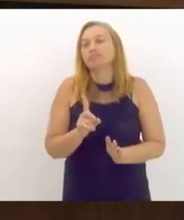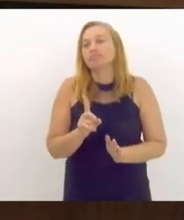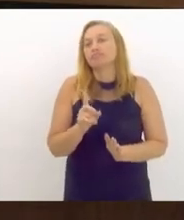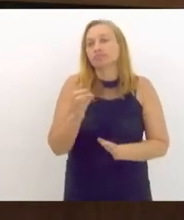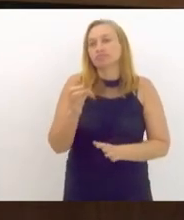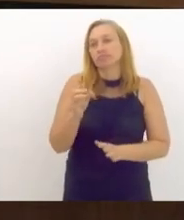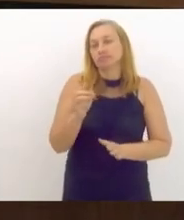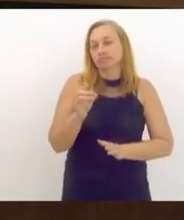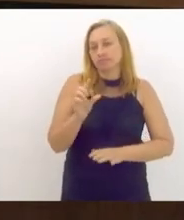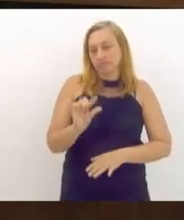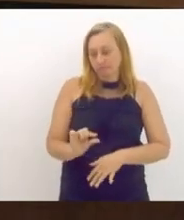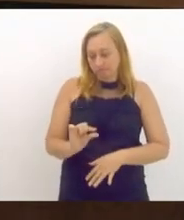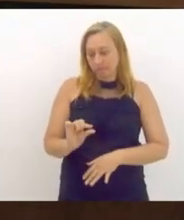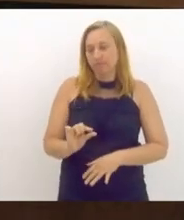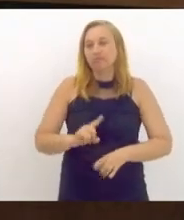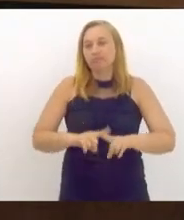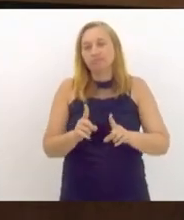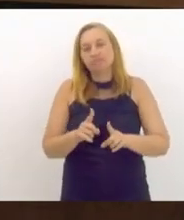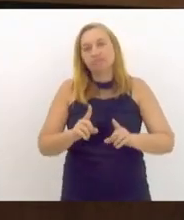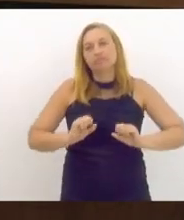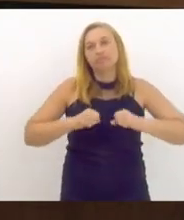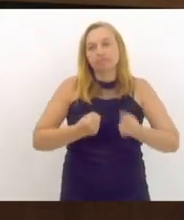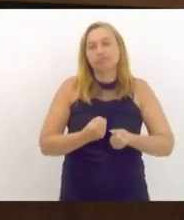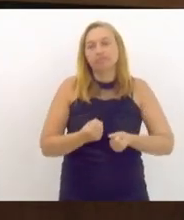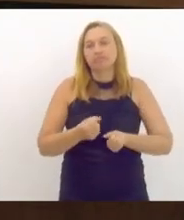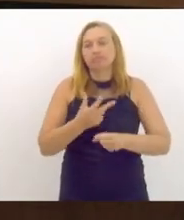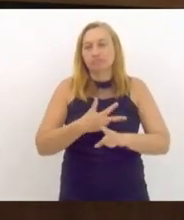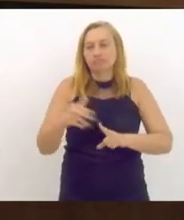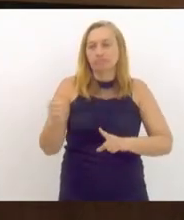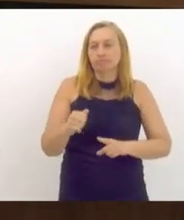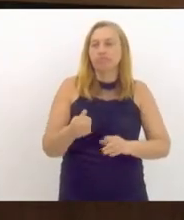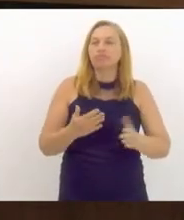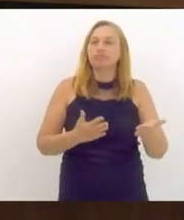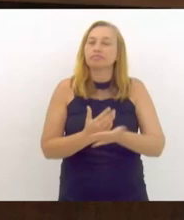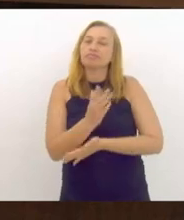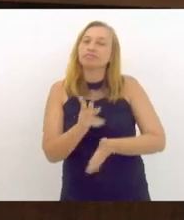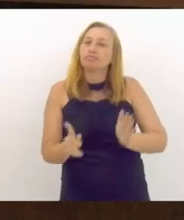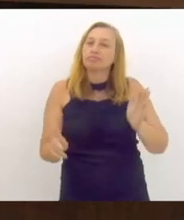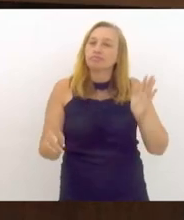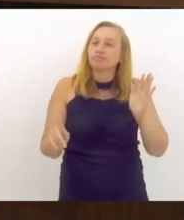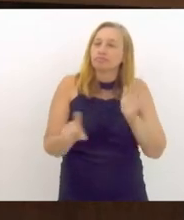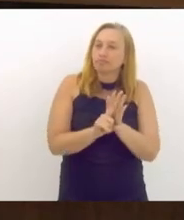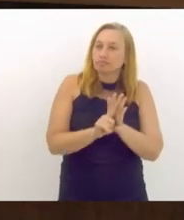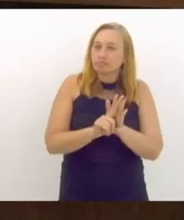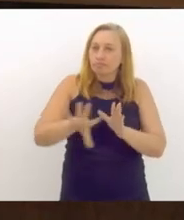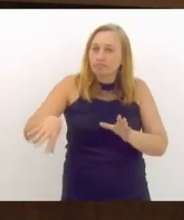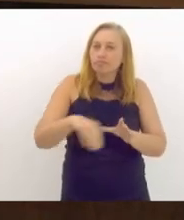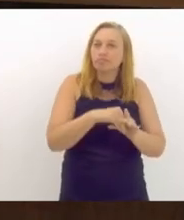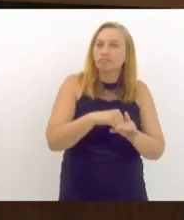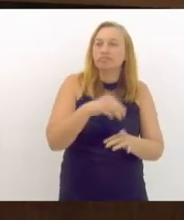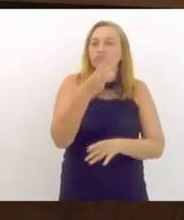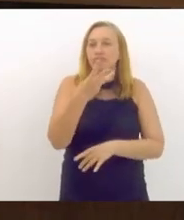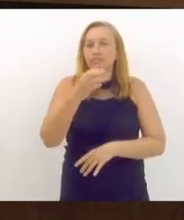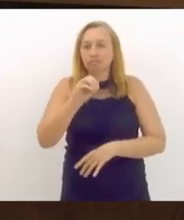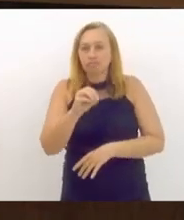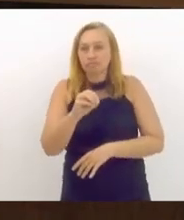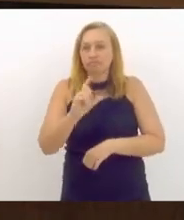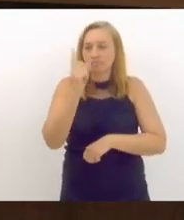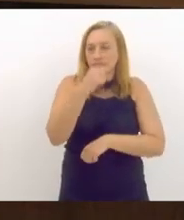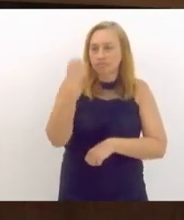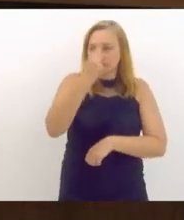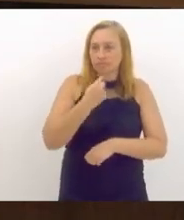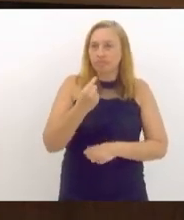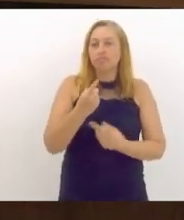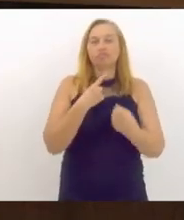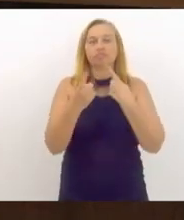esforço a gente também conseguiu conquistar vitórias. Aprovou uma lei que tem que sair do papel para a implementação das 30 horas, está debatendo e